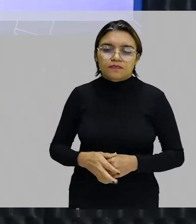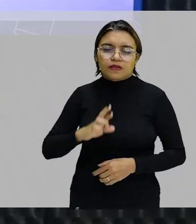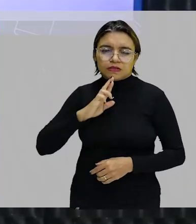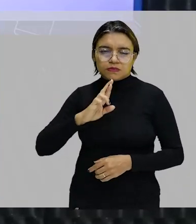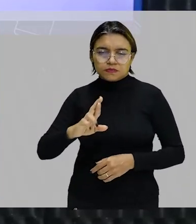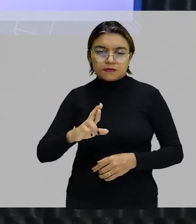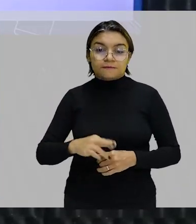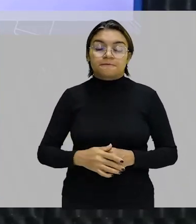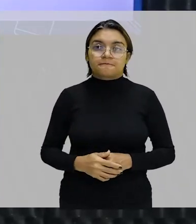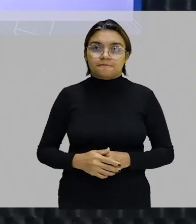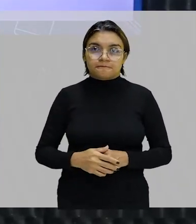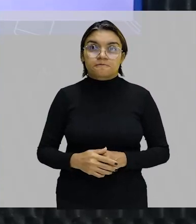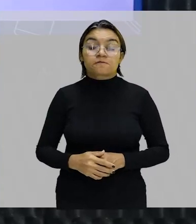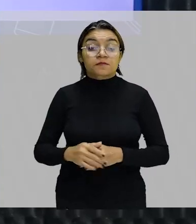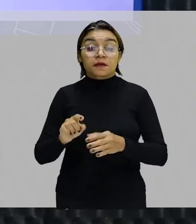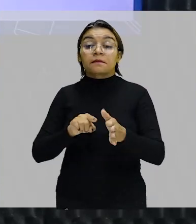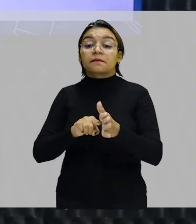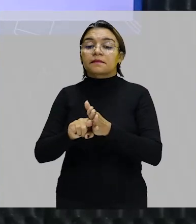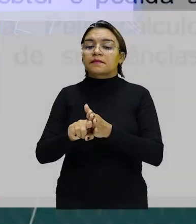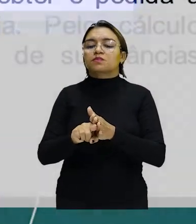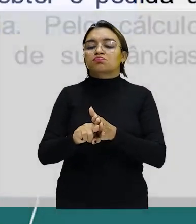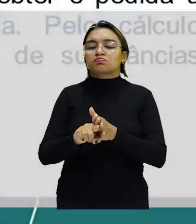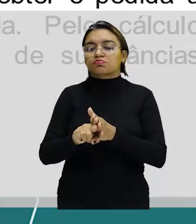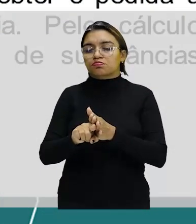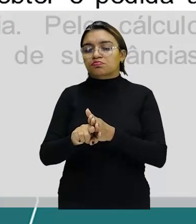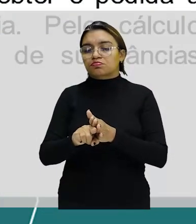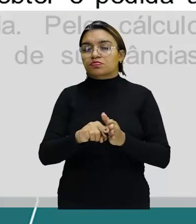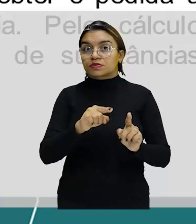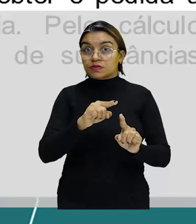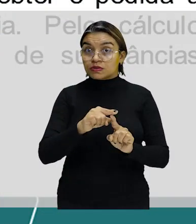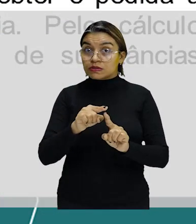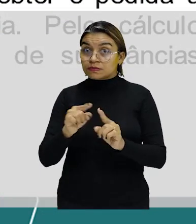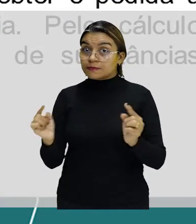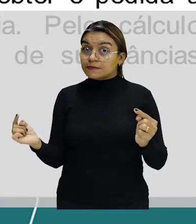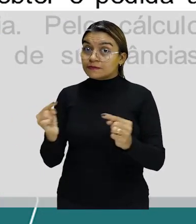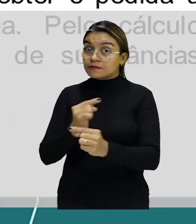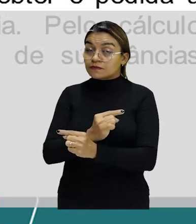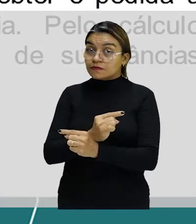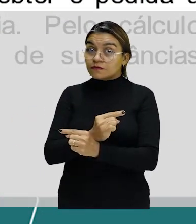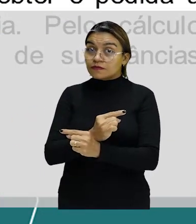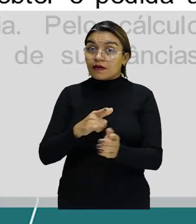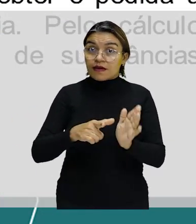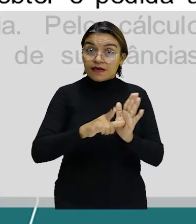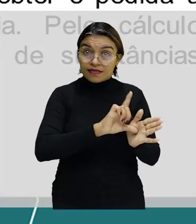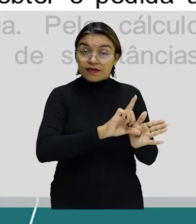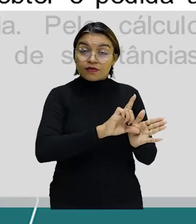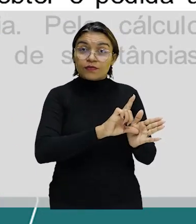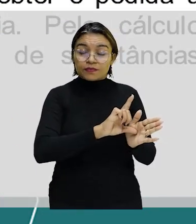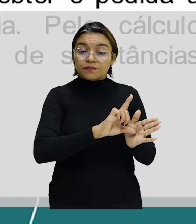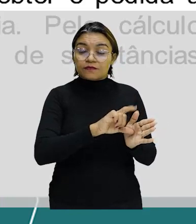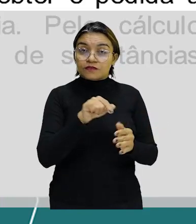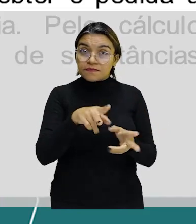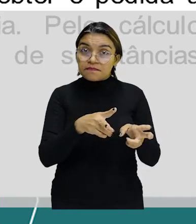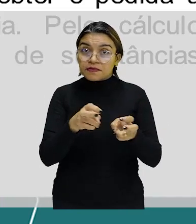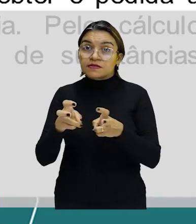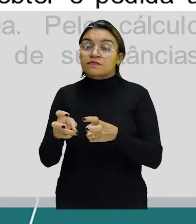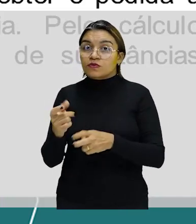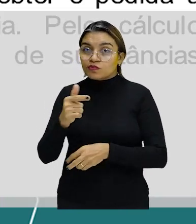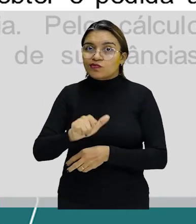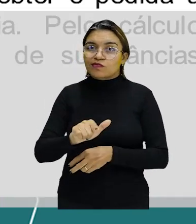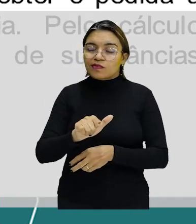resolução. Esta questão é do tipo inversa da anterior. Você já percebeu que, mais